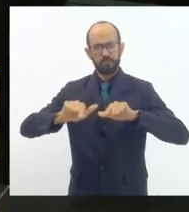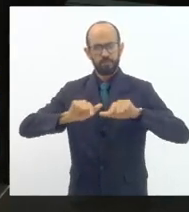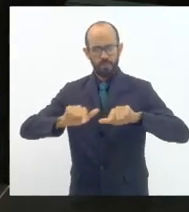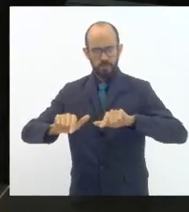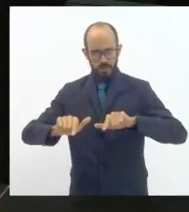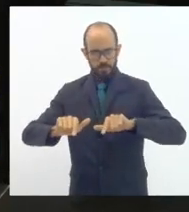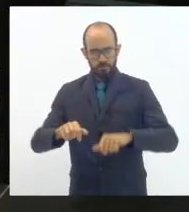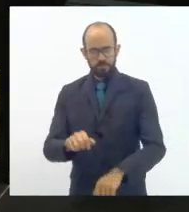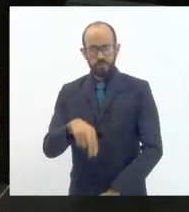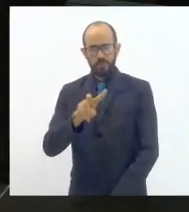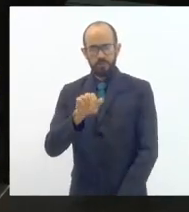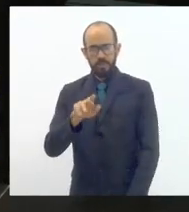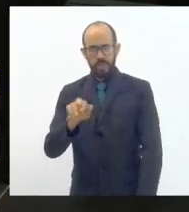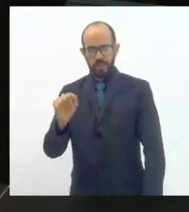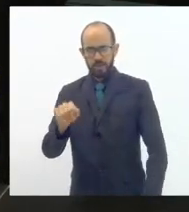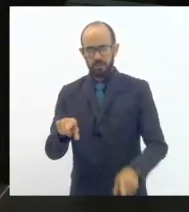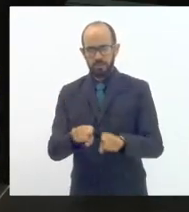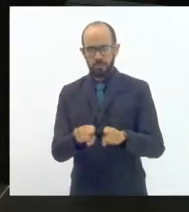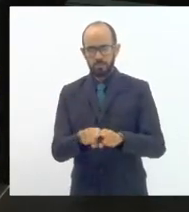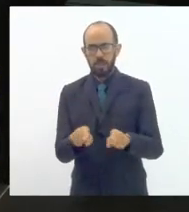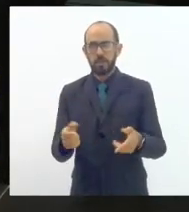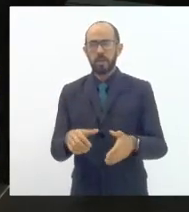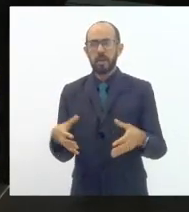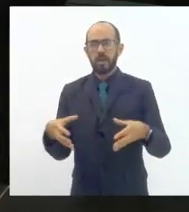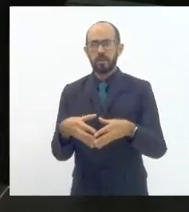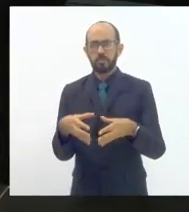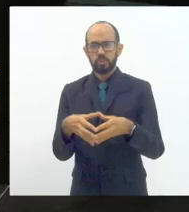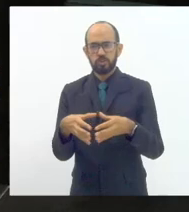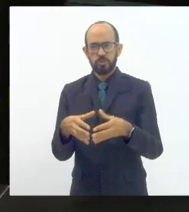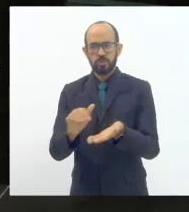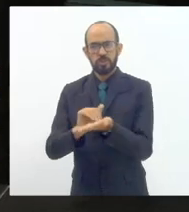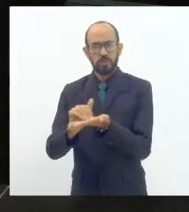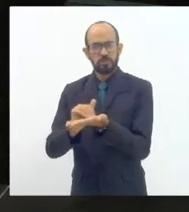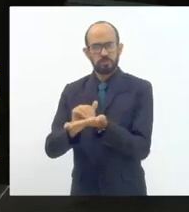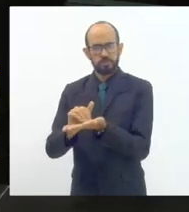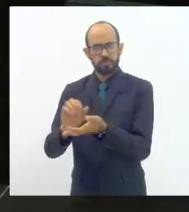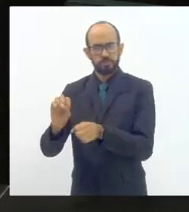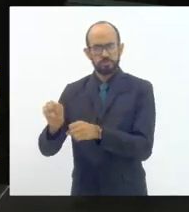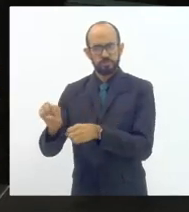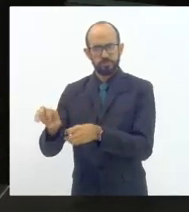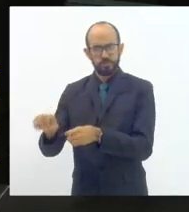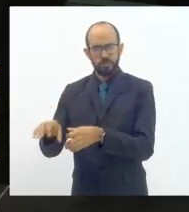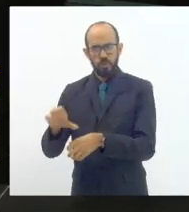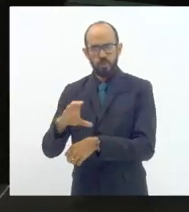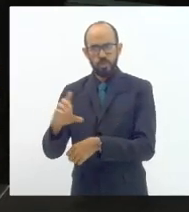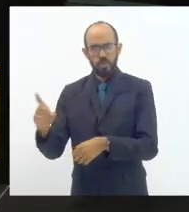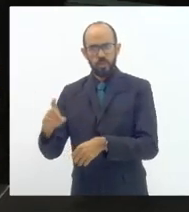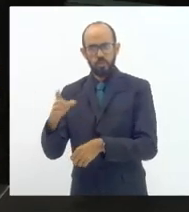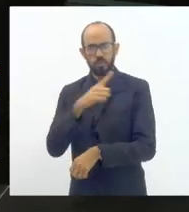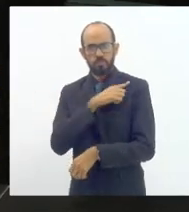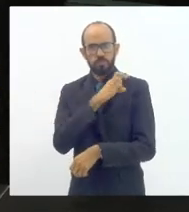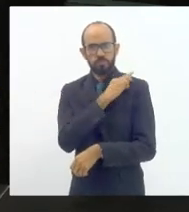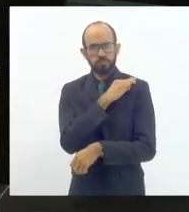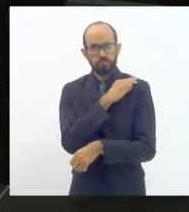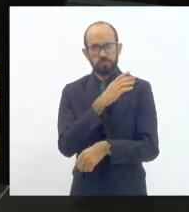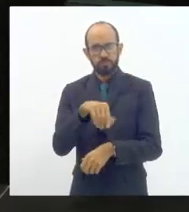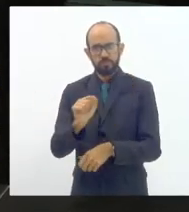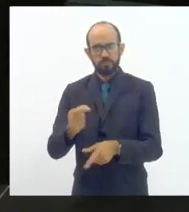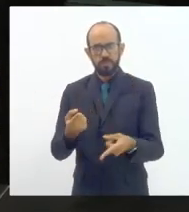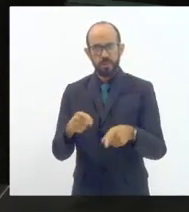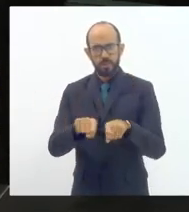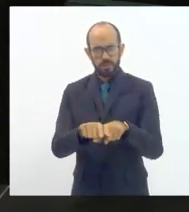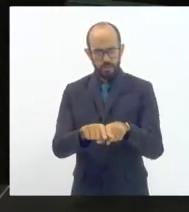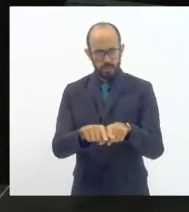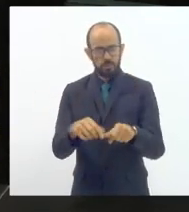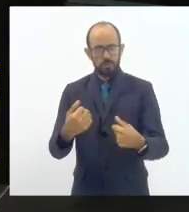mundo. Saudar aqui o time da Seduc também, que se faz presente, coordenador do ensino médio, pela parceria, precisa que a